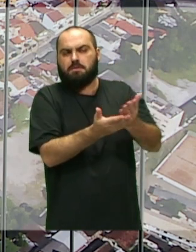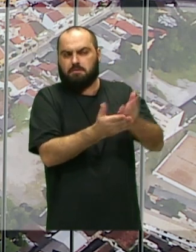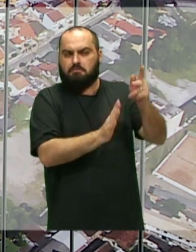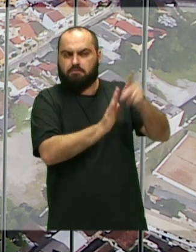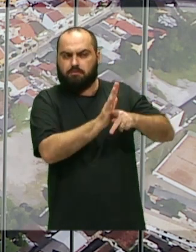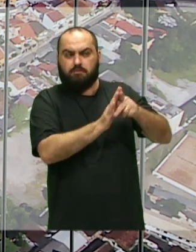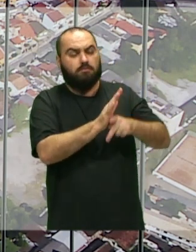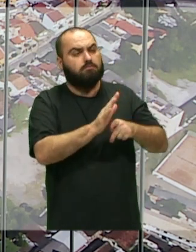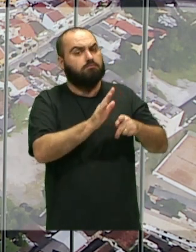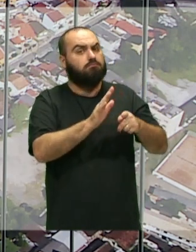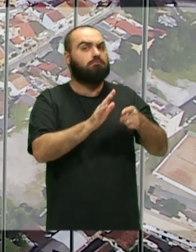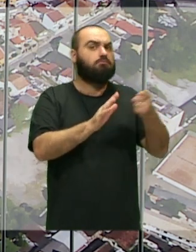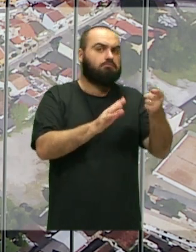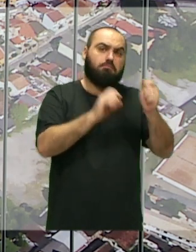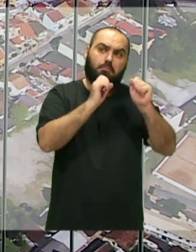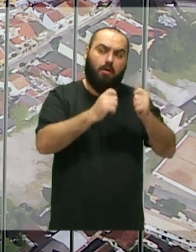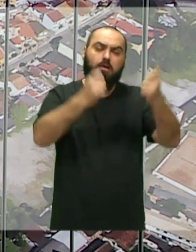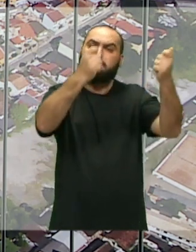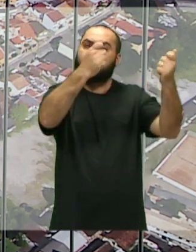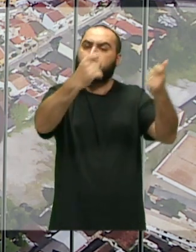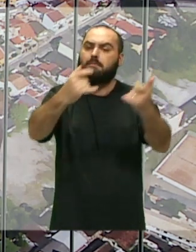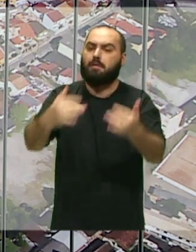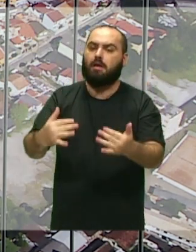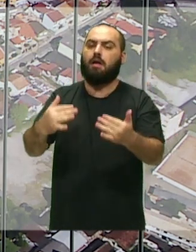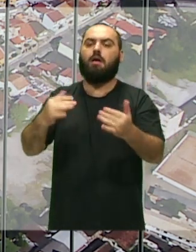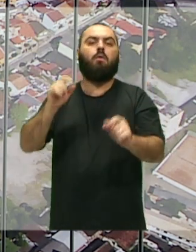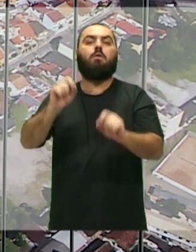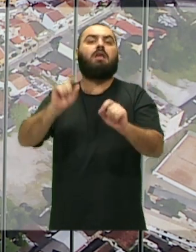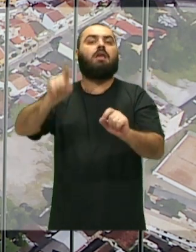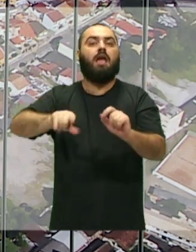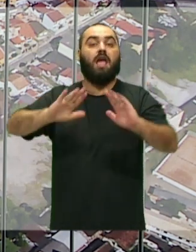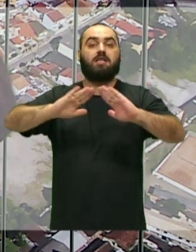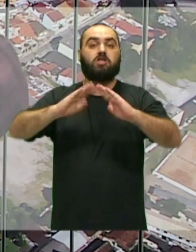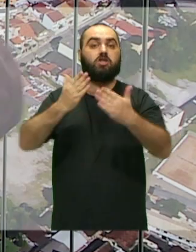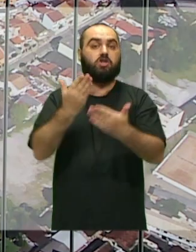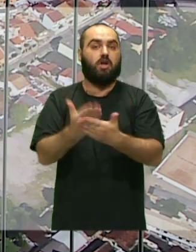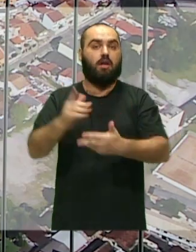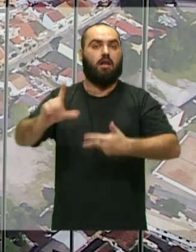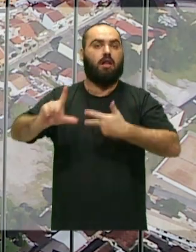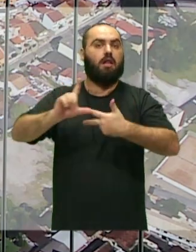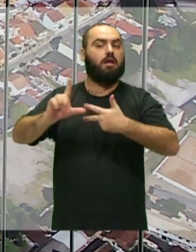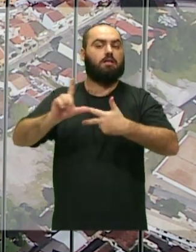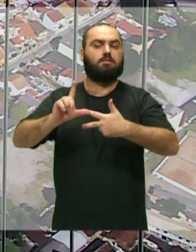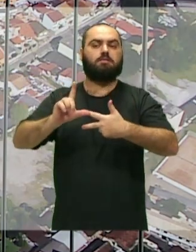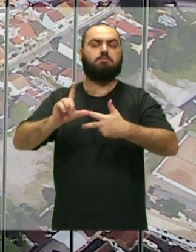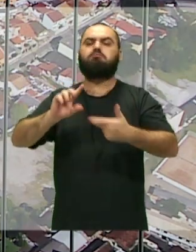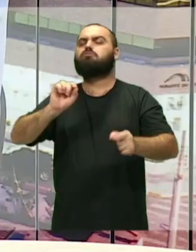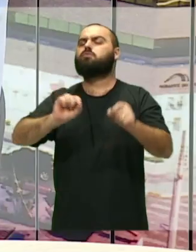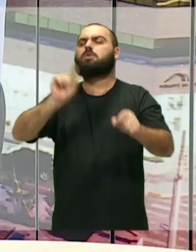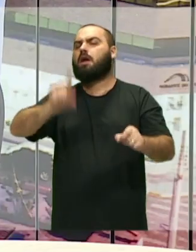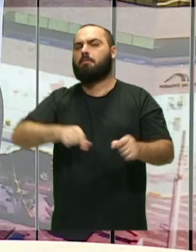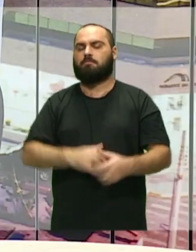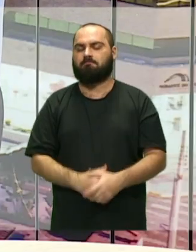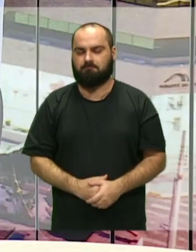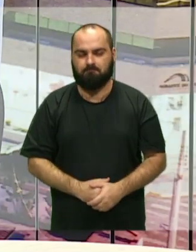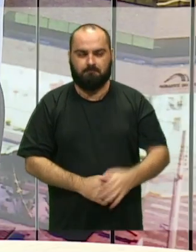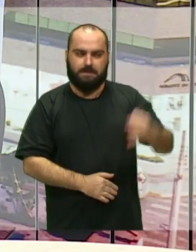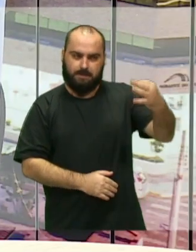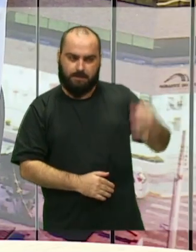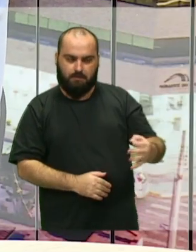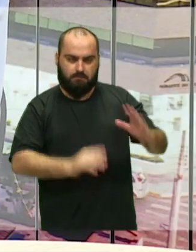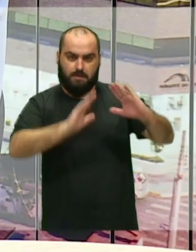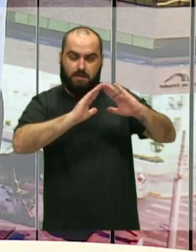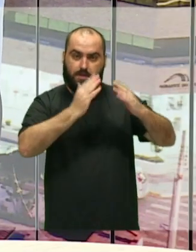senhor explicasse Para gente para o público é o que a escola do Legislativo que acaba abarcando esse projeto a escola do